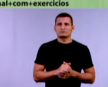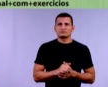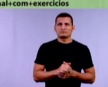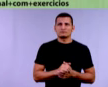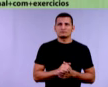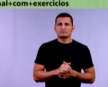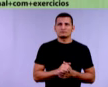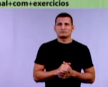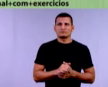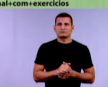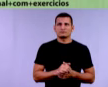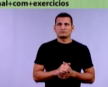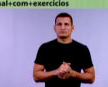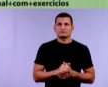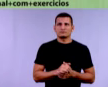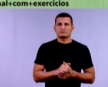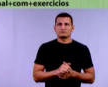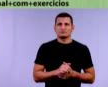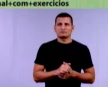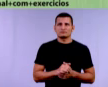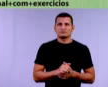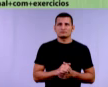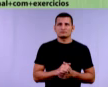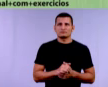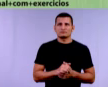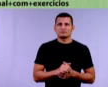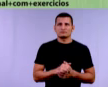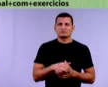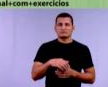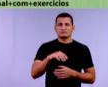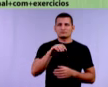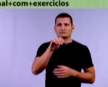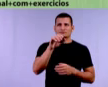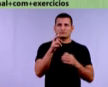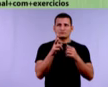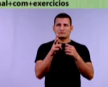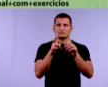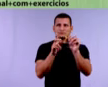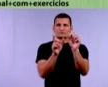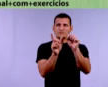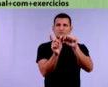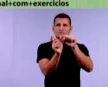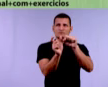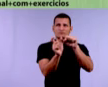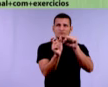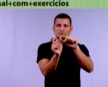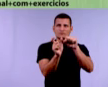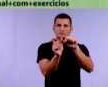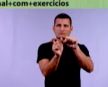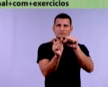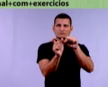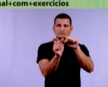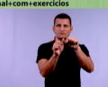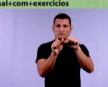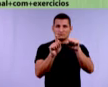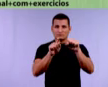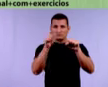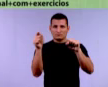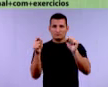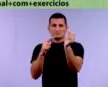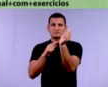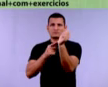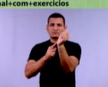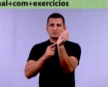a partícula e O a palavra sujeito, e o né? substantivo na frente, né? Se vier uma preposição